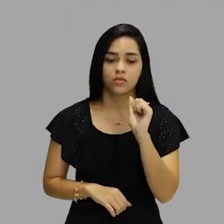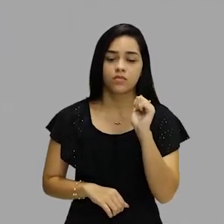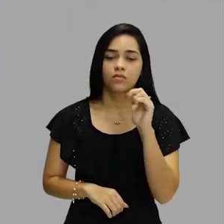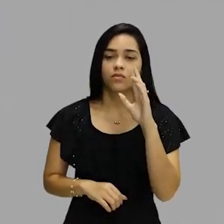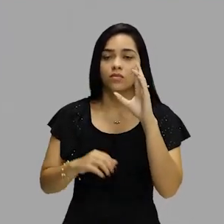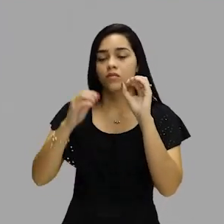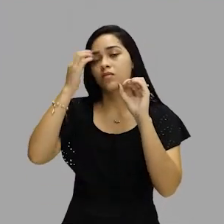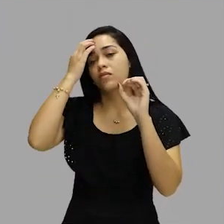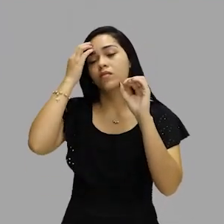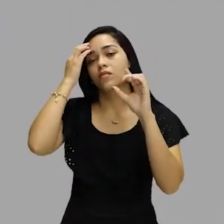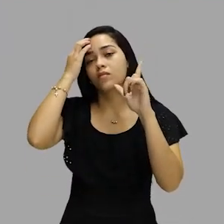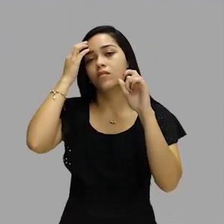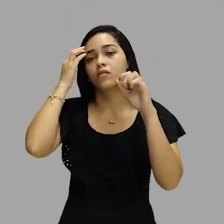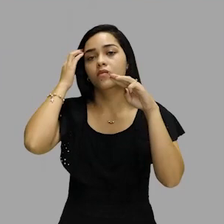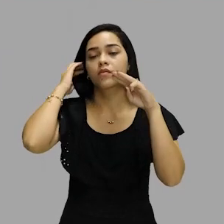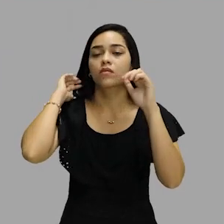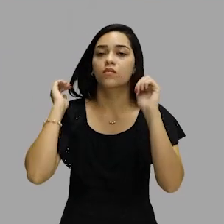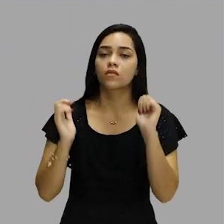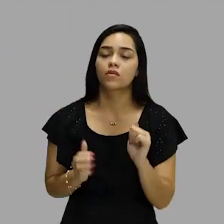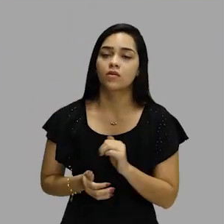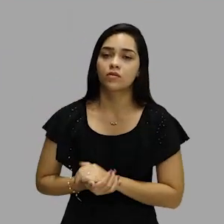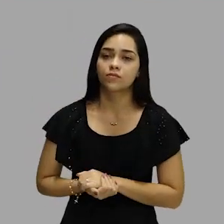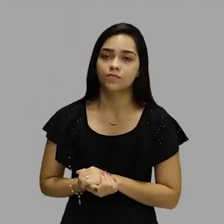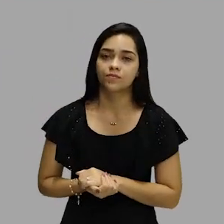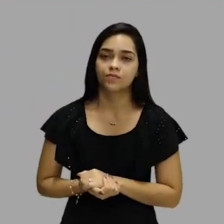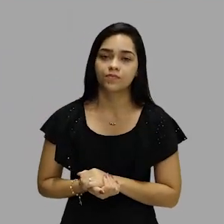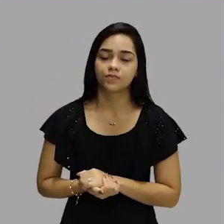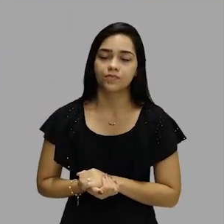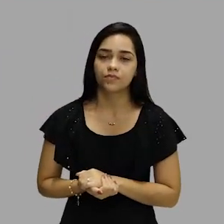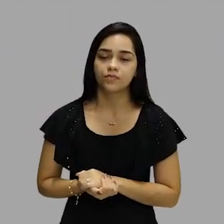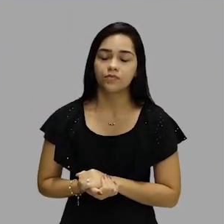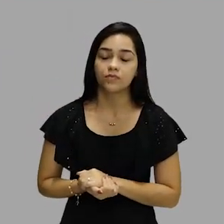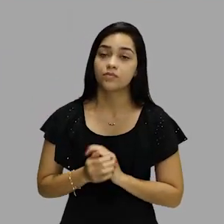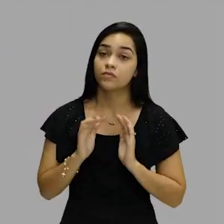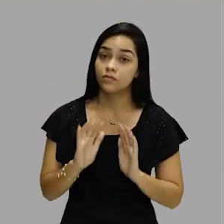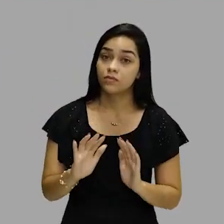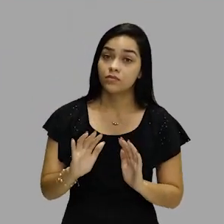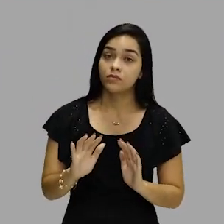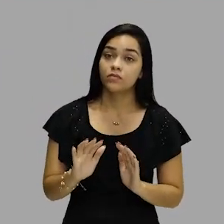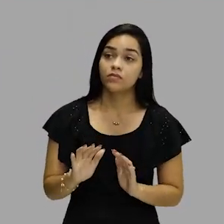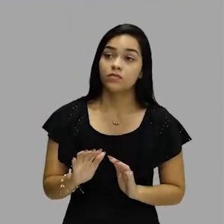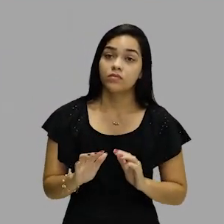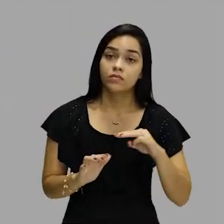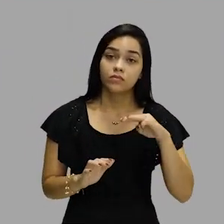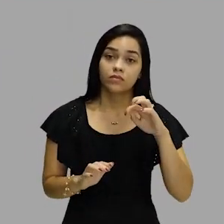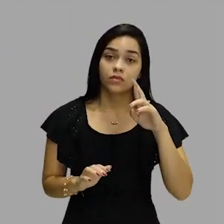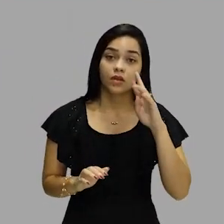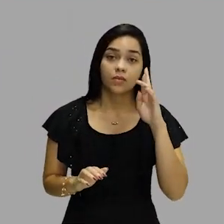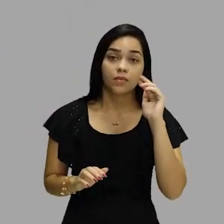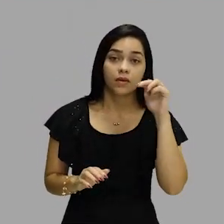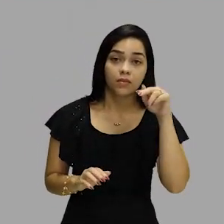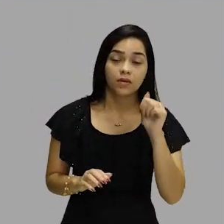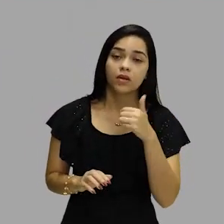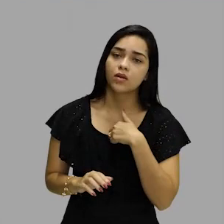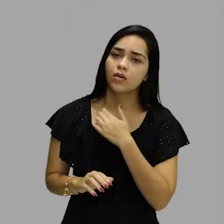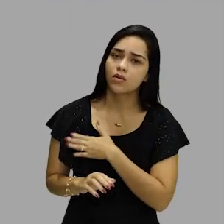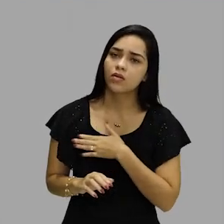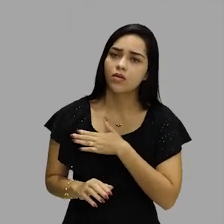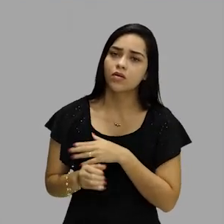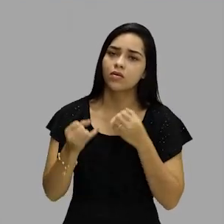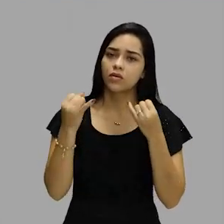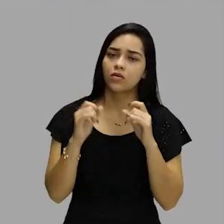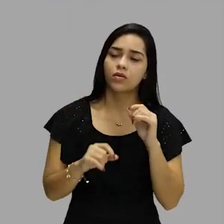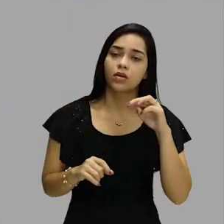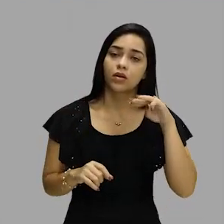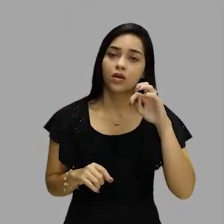sarcolema. Sarcolema, tá? Gente, é a membrana plasmática. Eu gosto sempre de dizer que